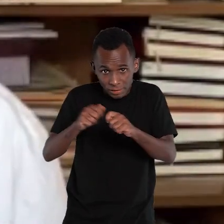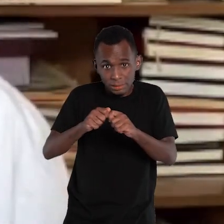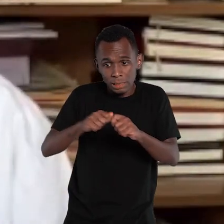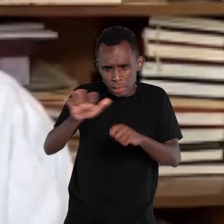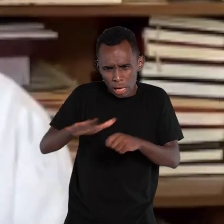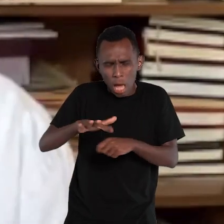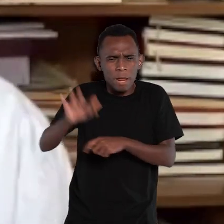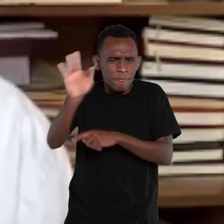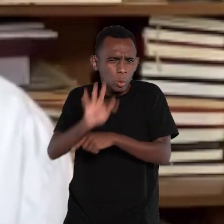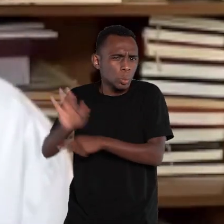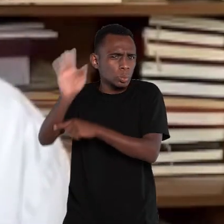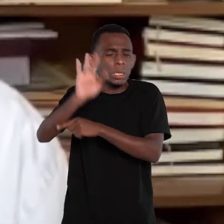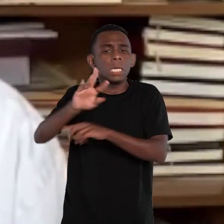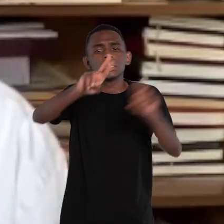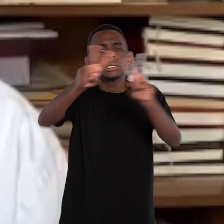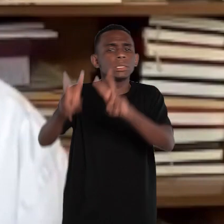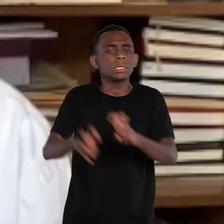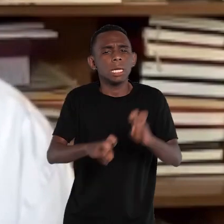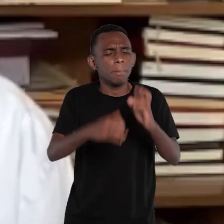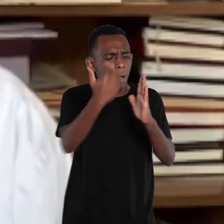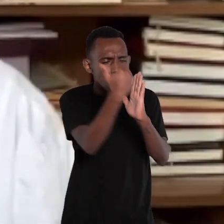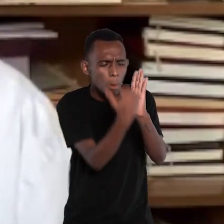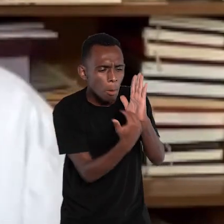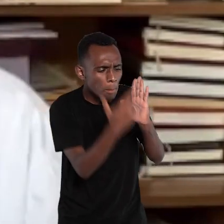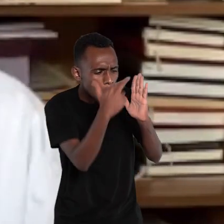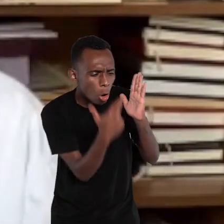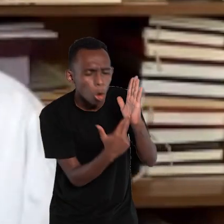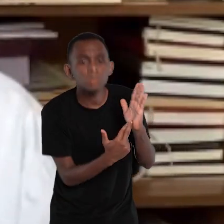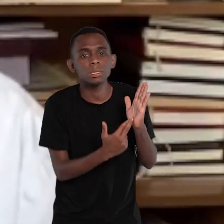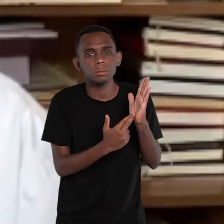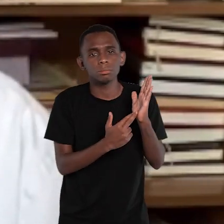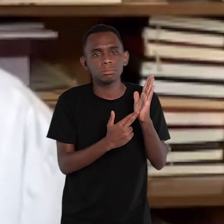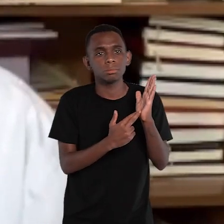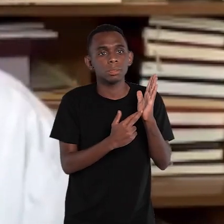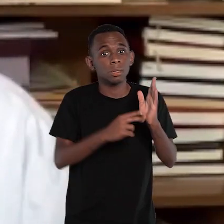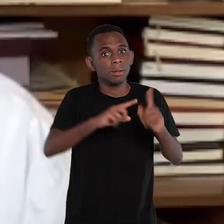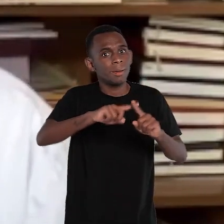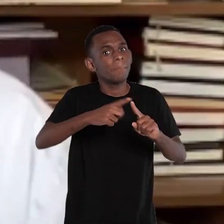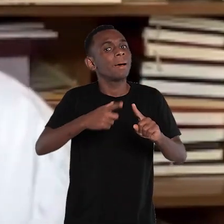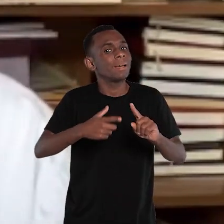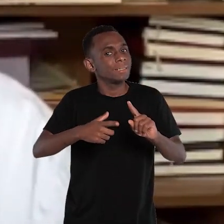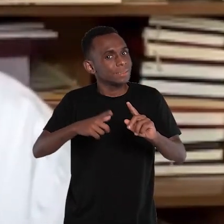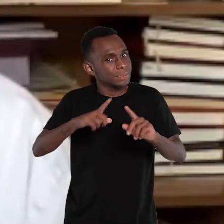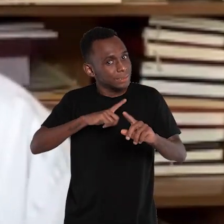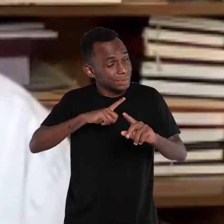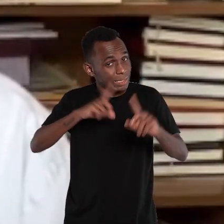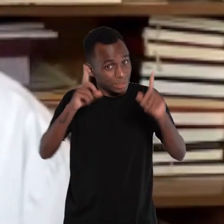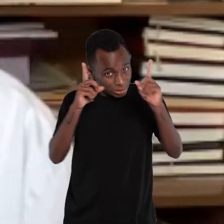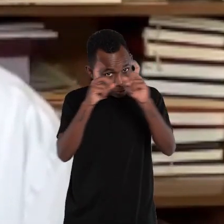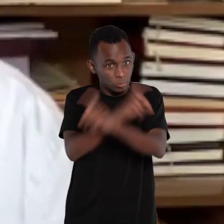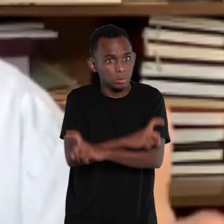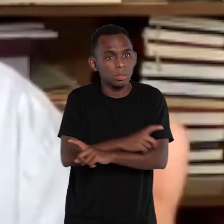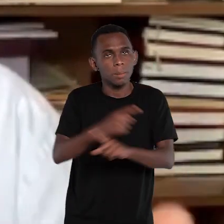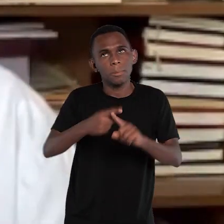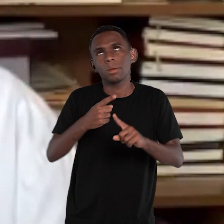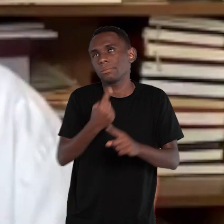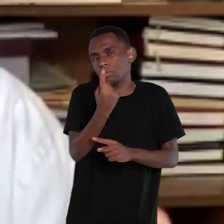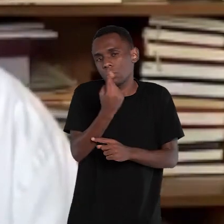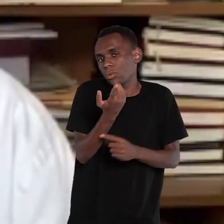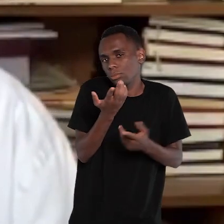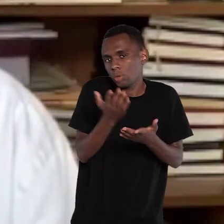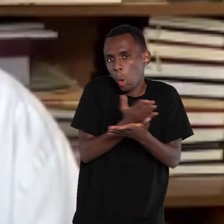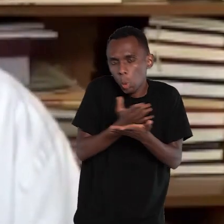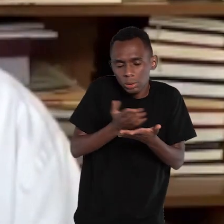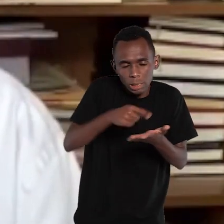semestre. Me lembro que eu escrevi um curta, inclusive. Então eu tinha uma noção do que era roteiro. Mas aí existe uma dificuldade. Uma coisa é o cara